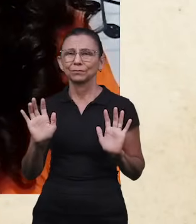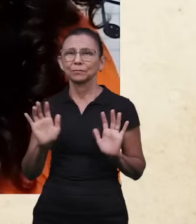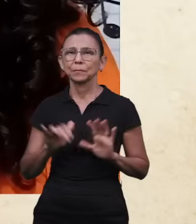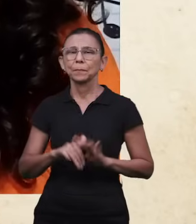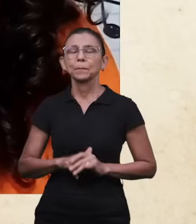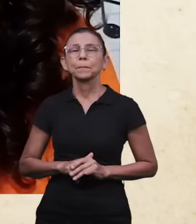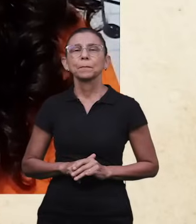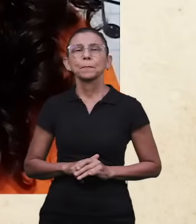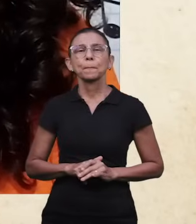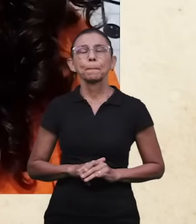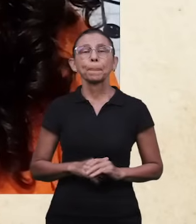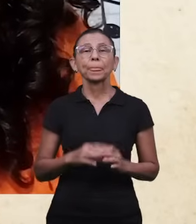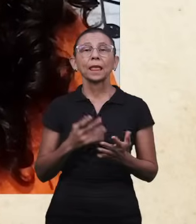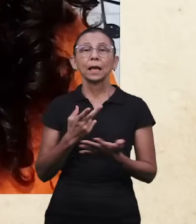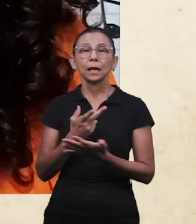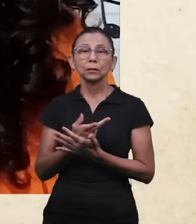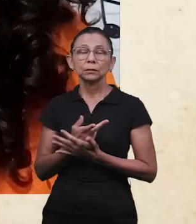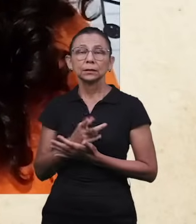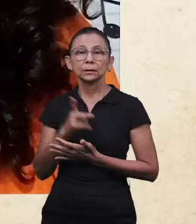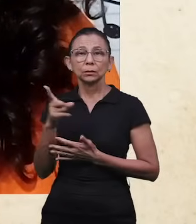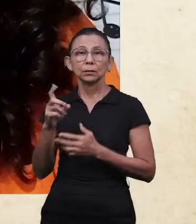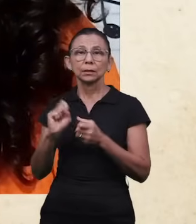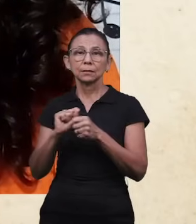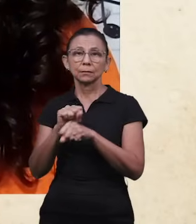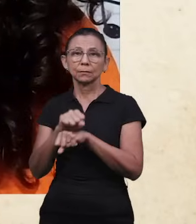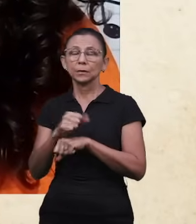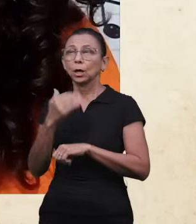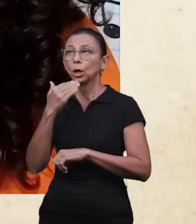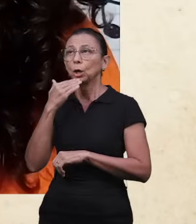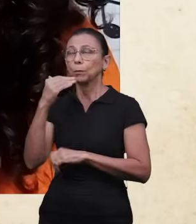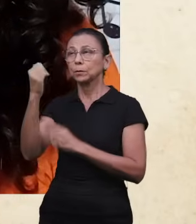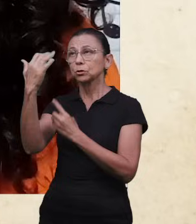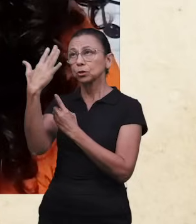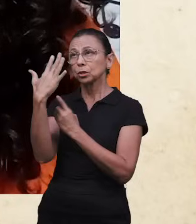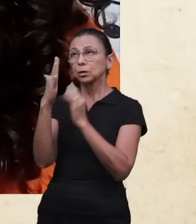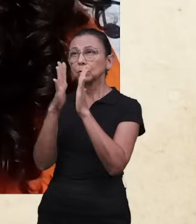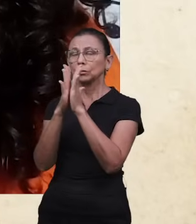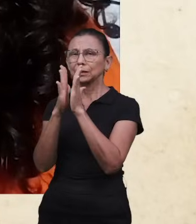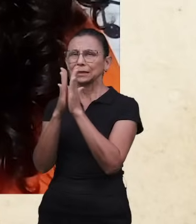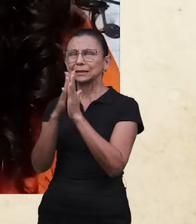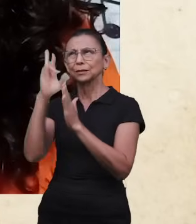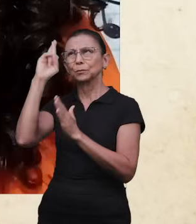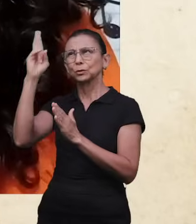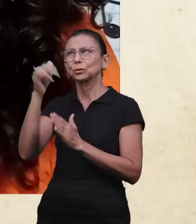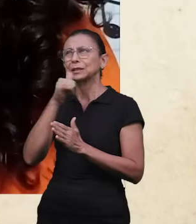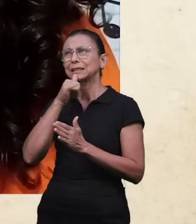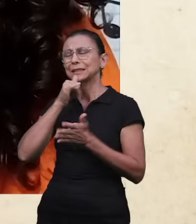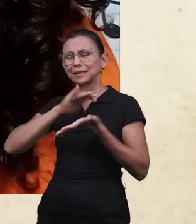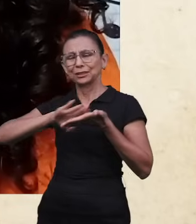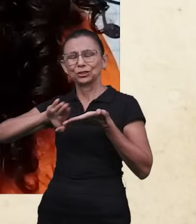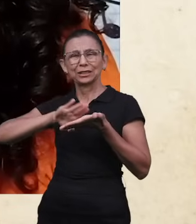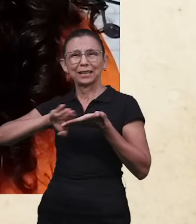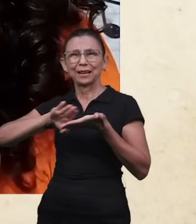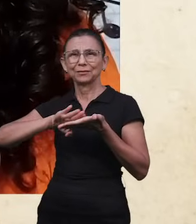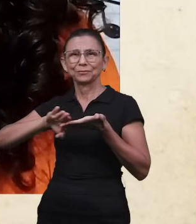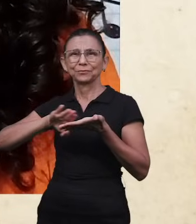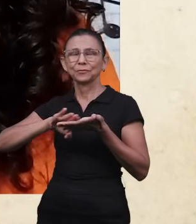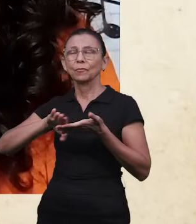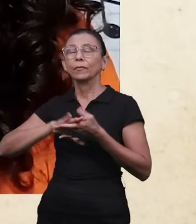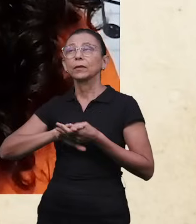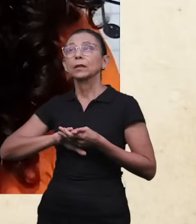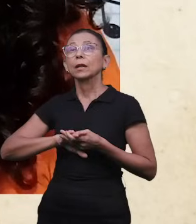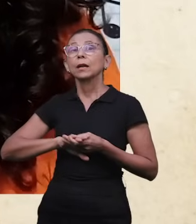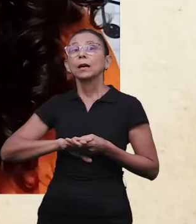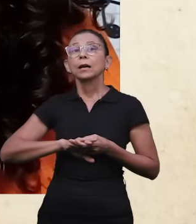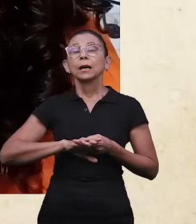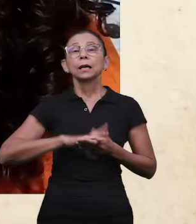manhã, eu pedi uma oração concernente à minha vida para que o Senhor tirasse aquela tristeza do meu coração. Mas ali o Senhor falou comigo na palavra